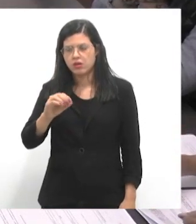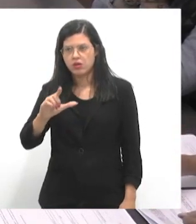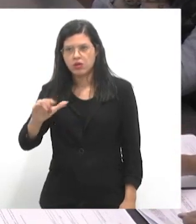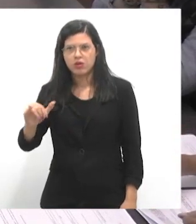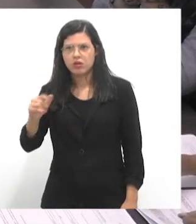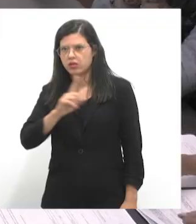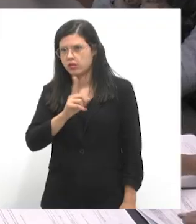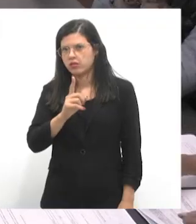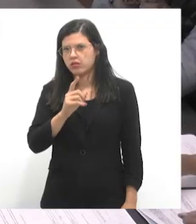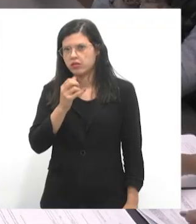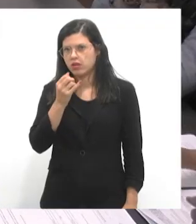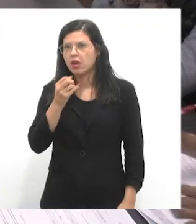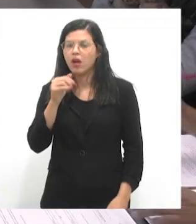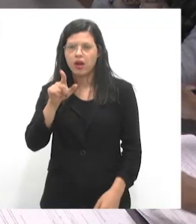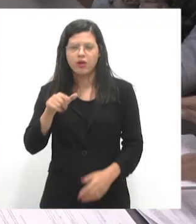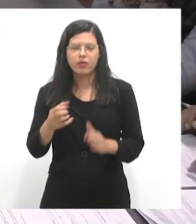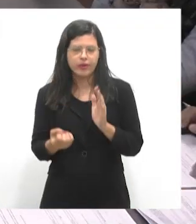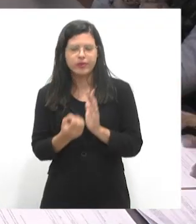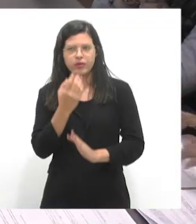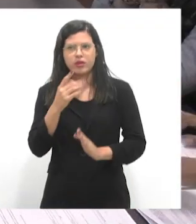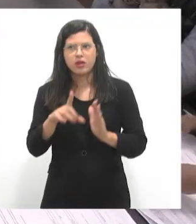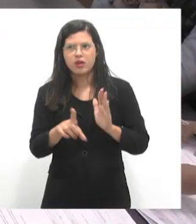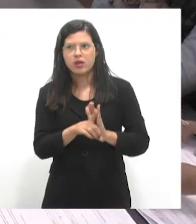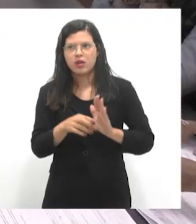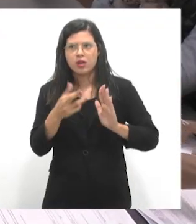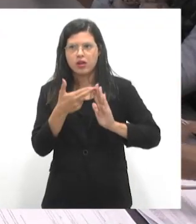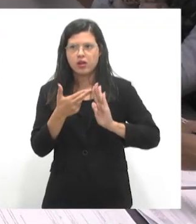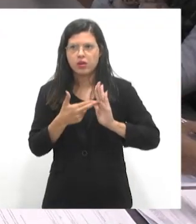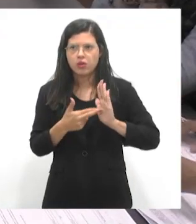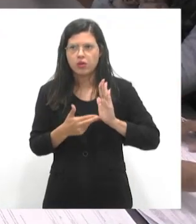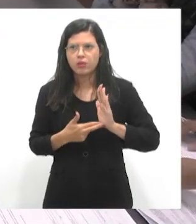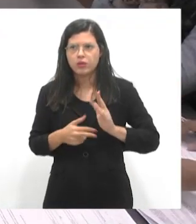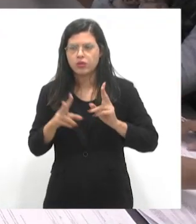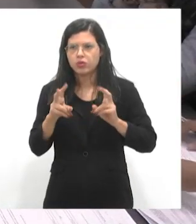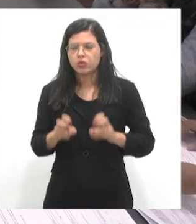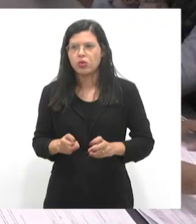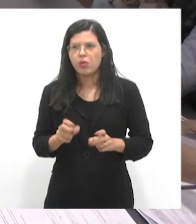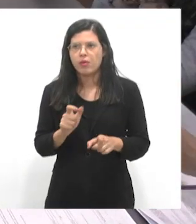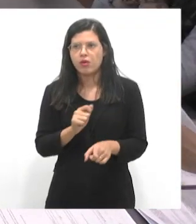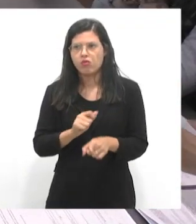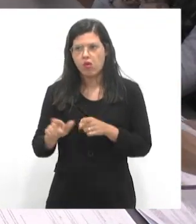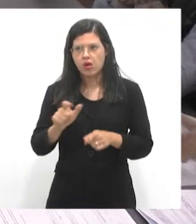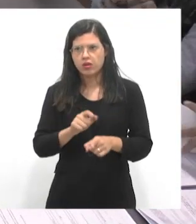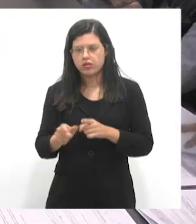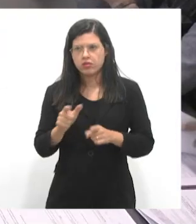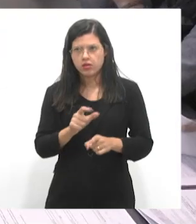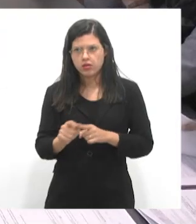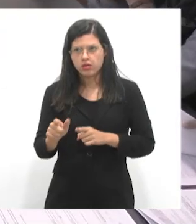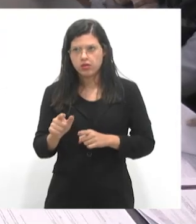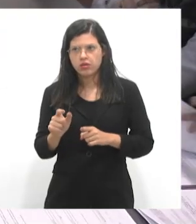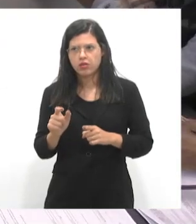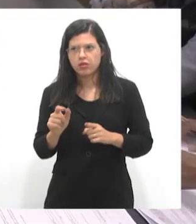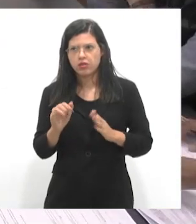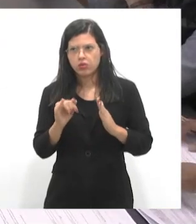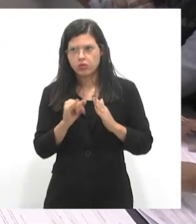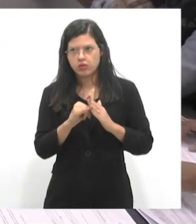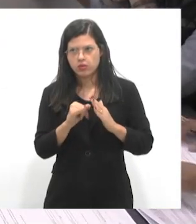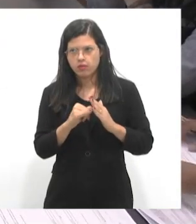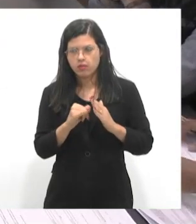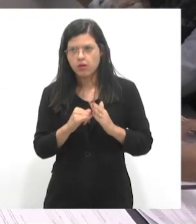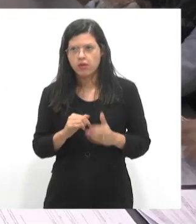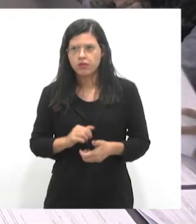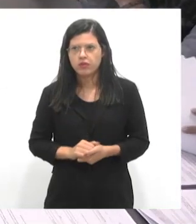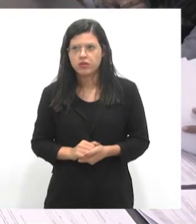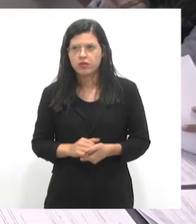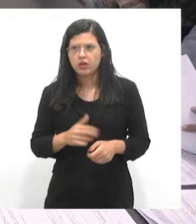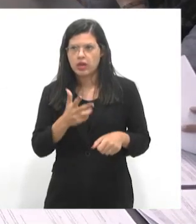do deputado Delaroli, que é o autor da lei, é regulamentar a questão da locação dos imóveis de temporada. Então, essas